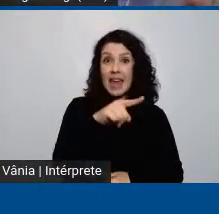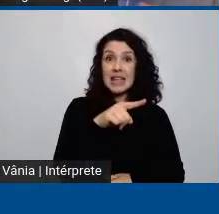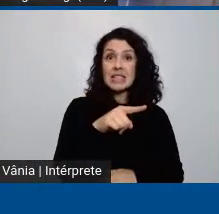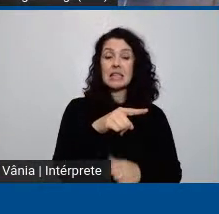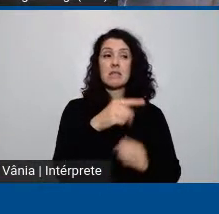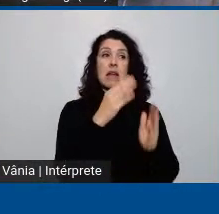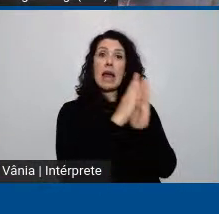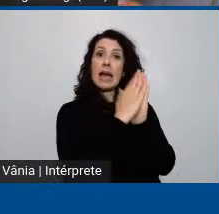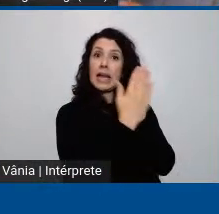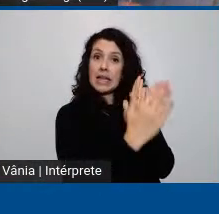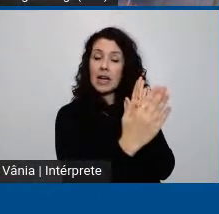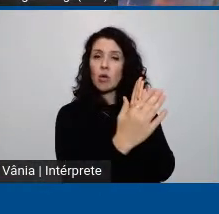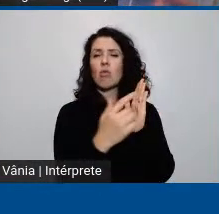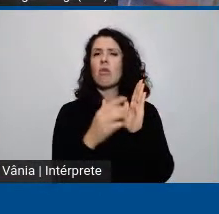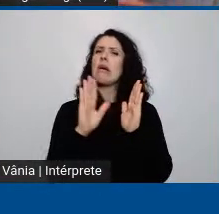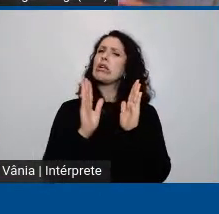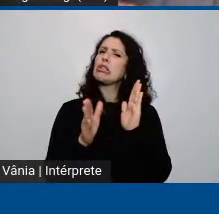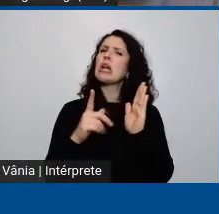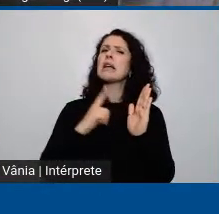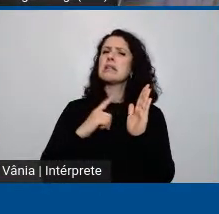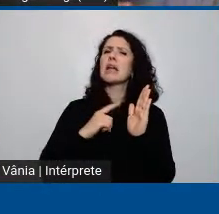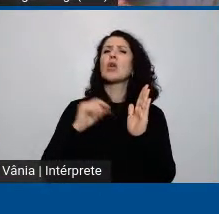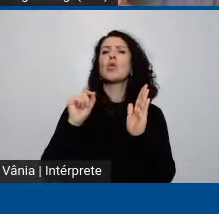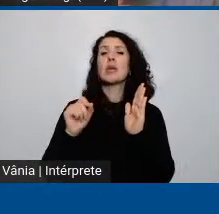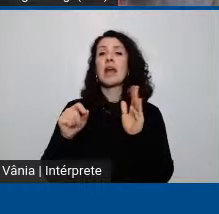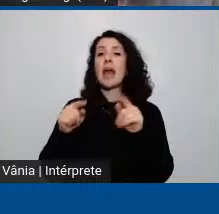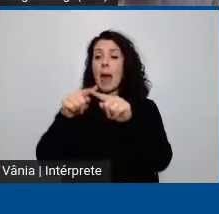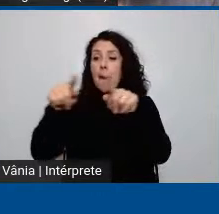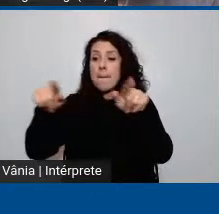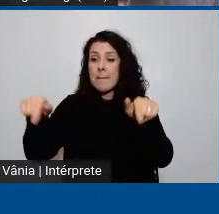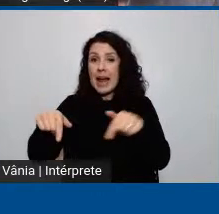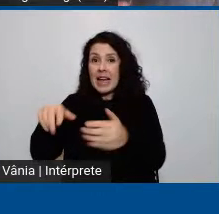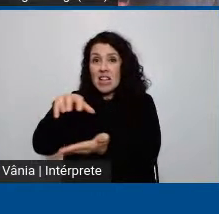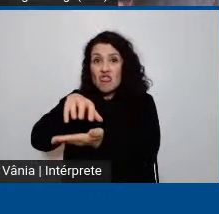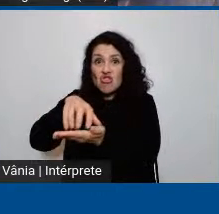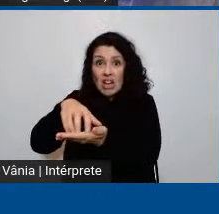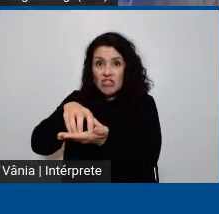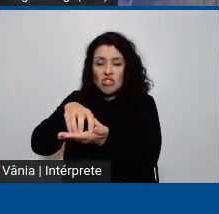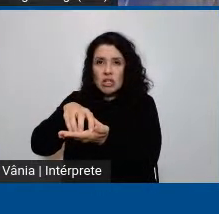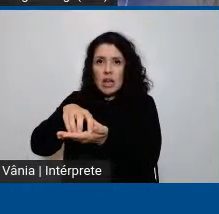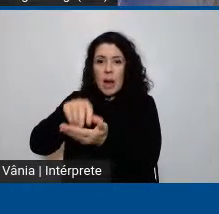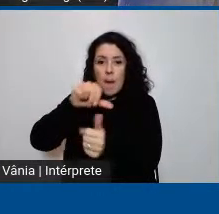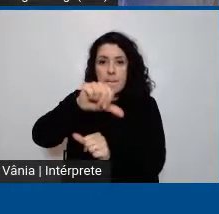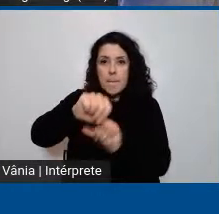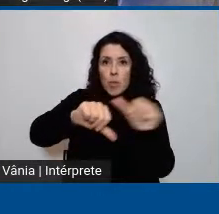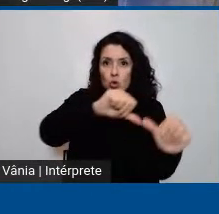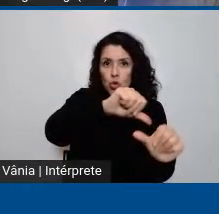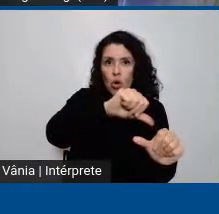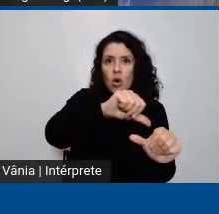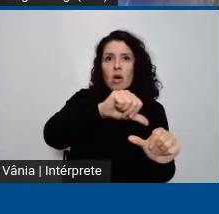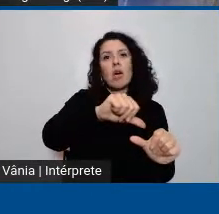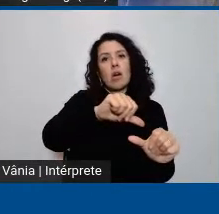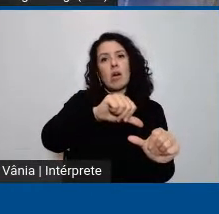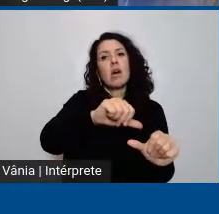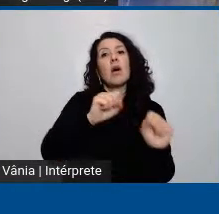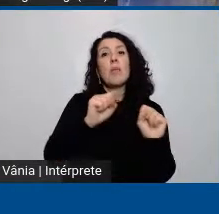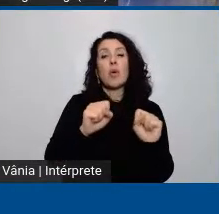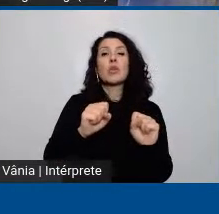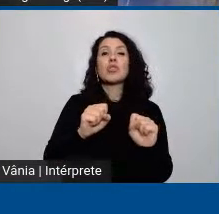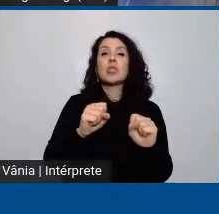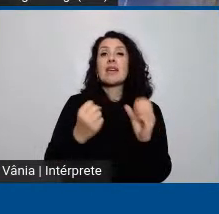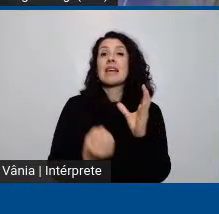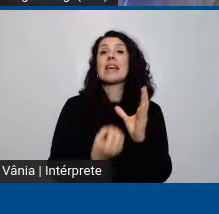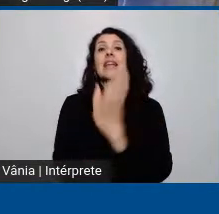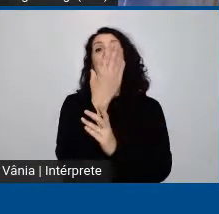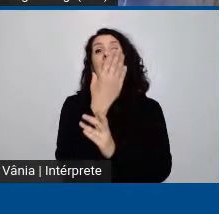a transformação que as placas de gelatina permitiram, que foram principalmente o desenvolvimento do